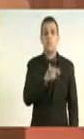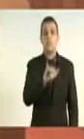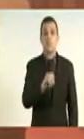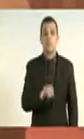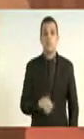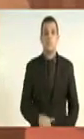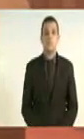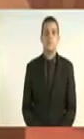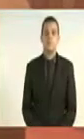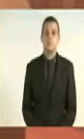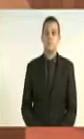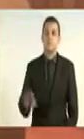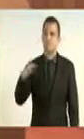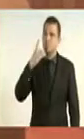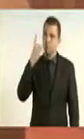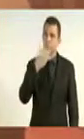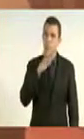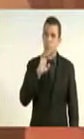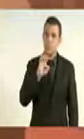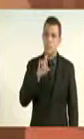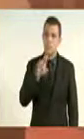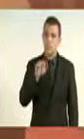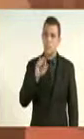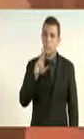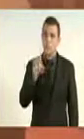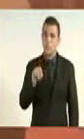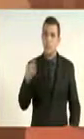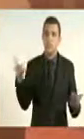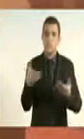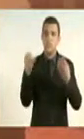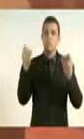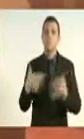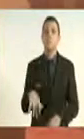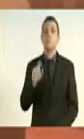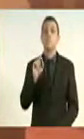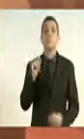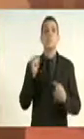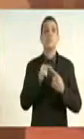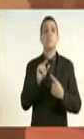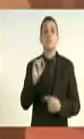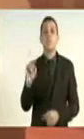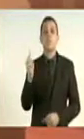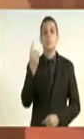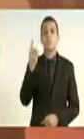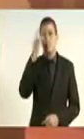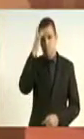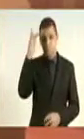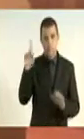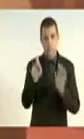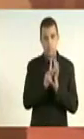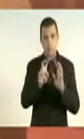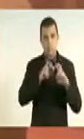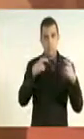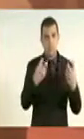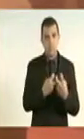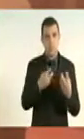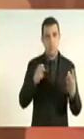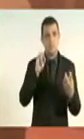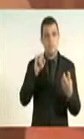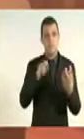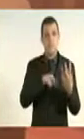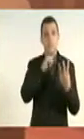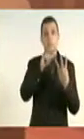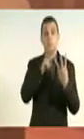Eduardo, o que está sendo questionado, único e exclusivamente, é a questão de um membro, da legalidade ou não de um membro. Os